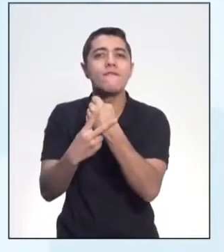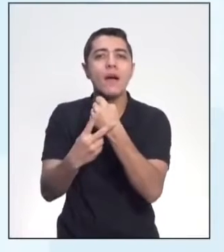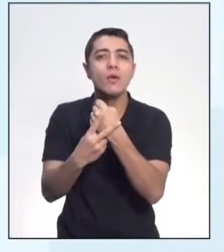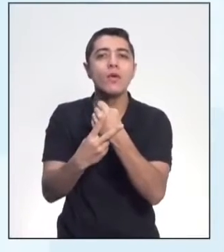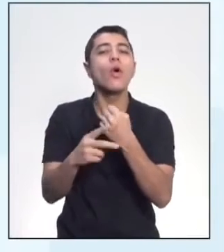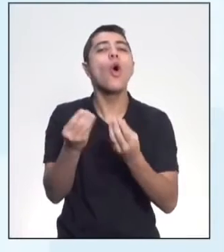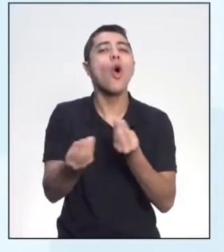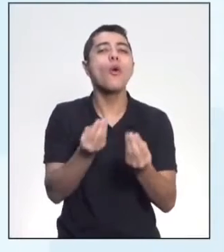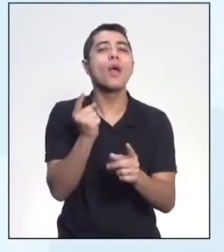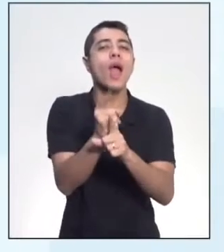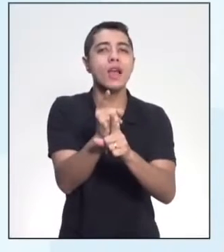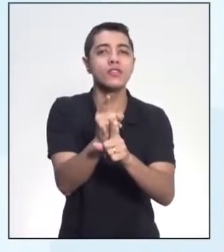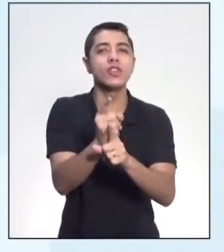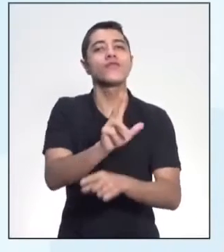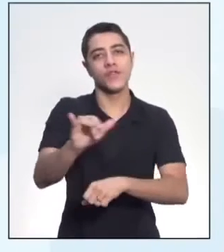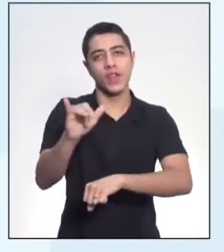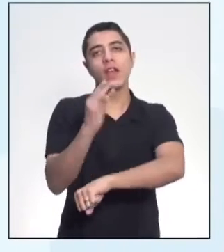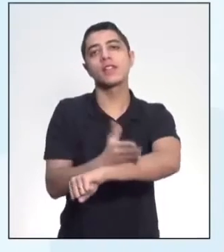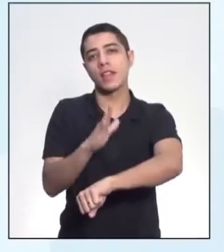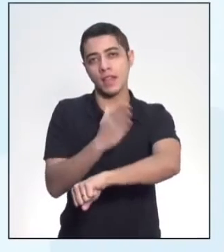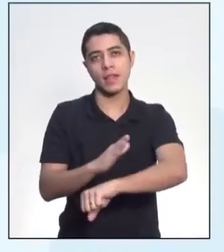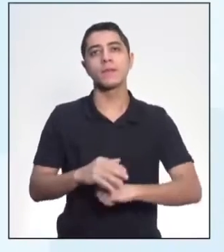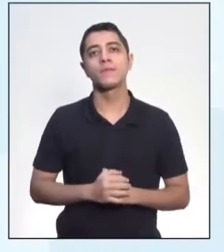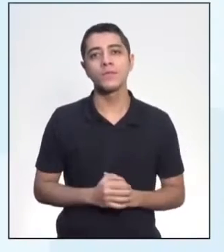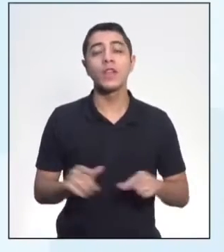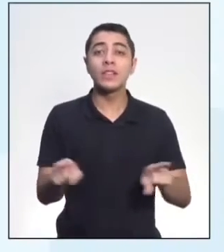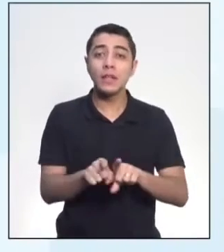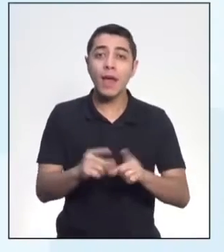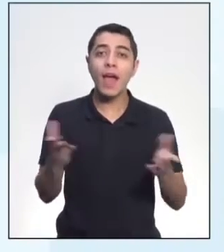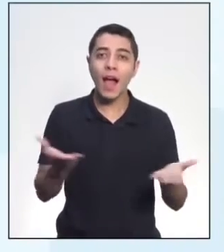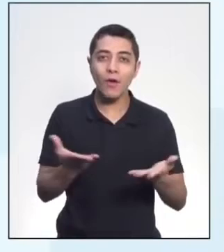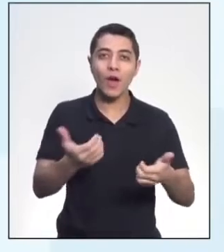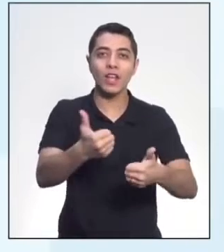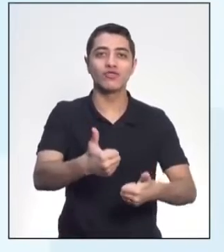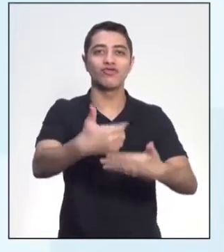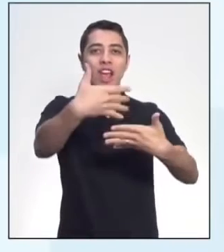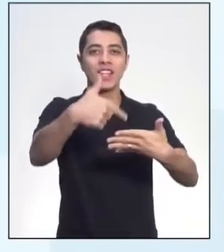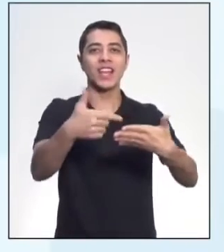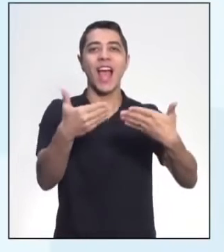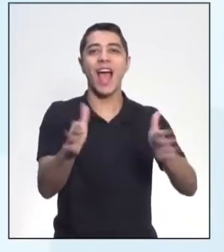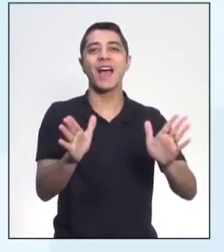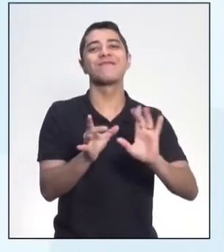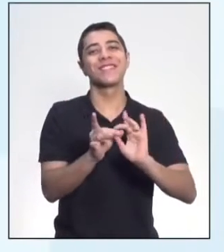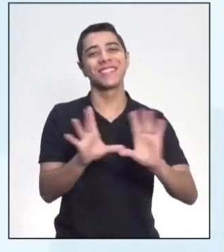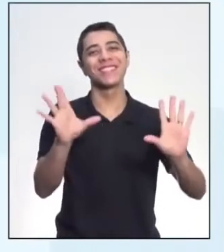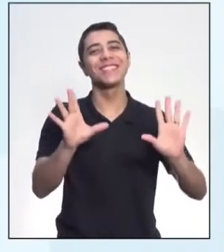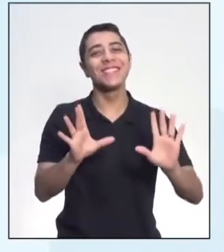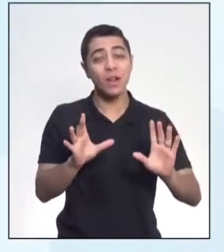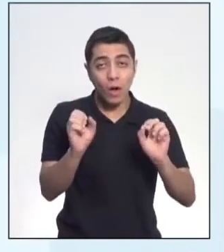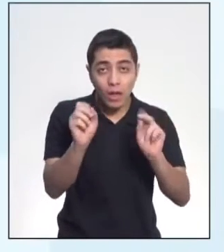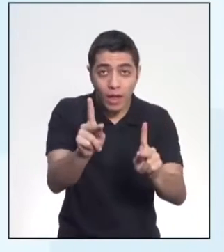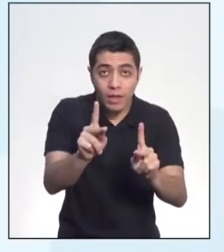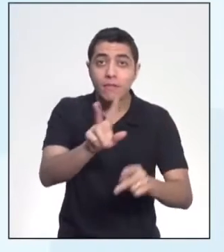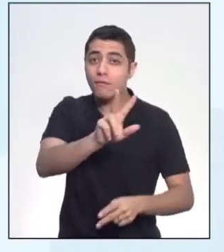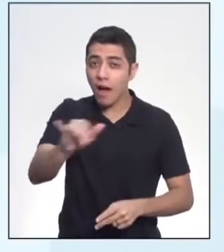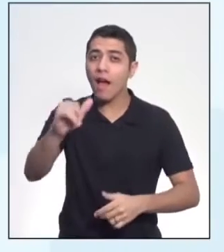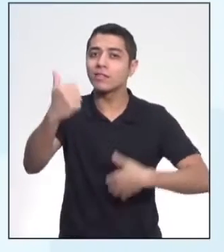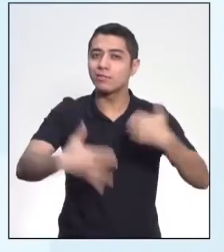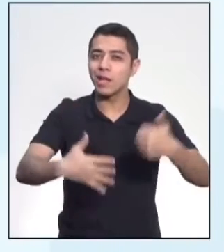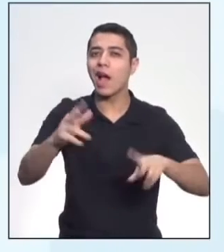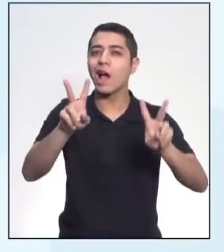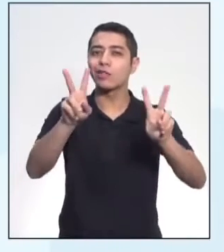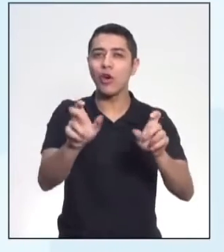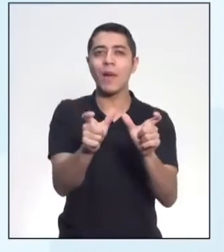eu já emendo aqui com a nossa acolhida. Chat aberto agora, por favor. Vamos lá. Gente, olha, vamos falar de gramática, mas de um jeitinho